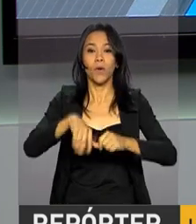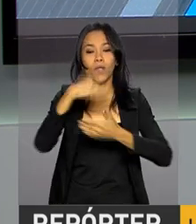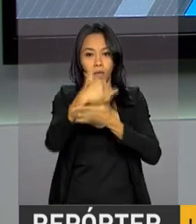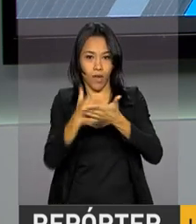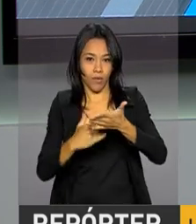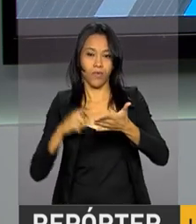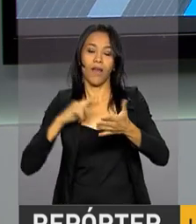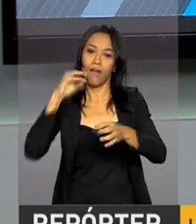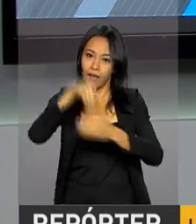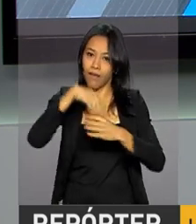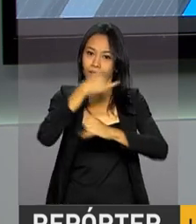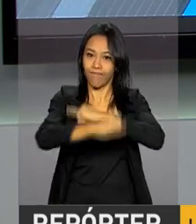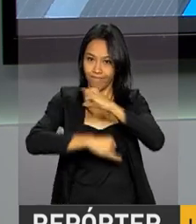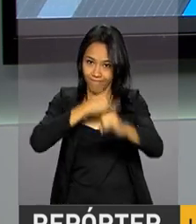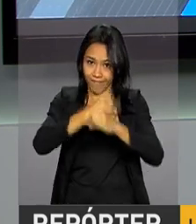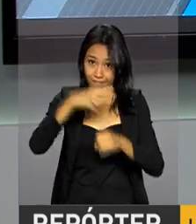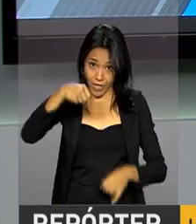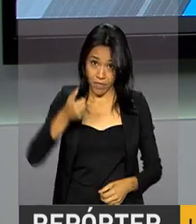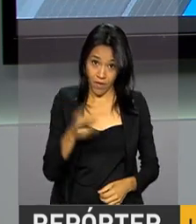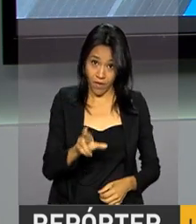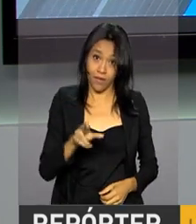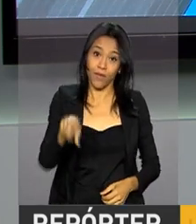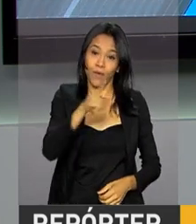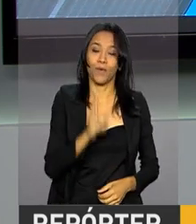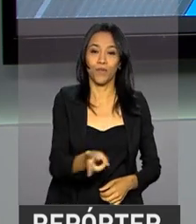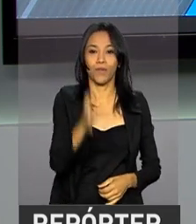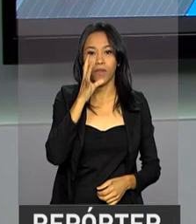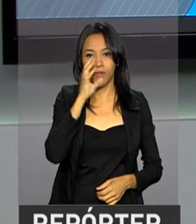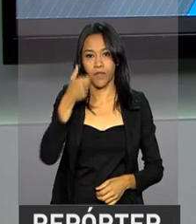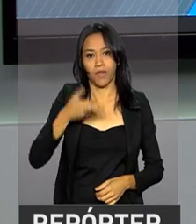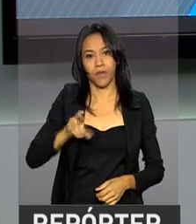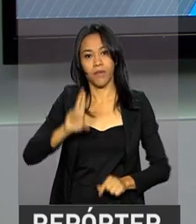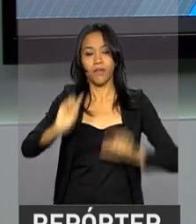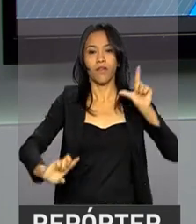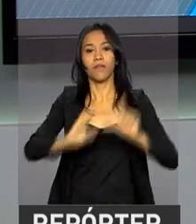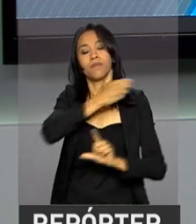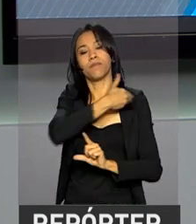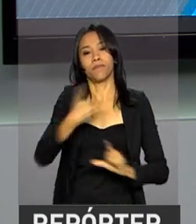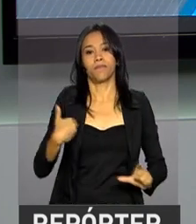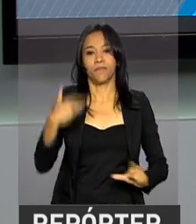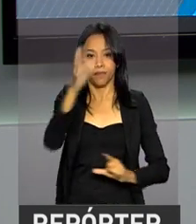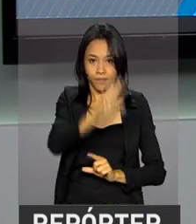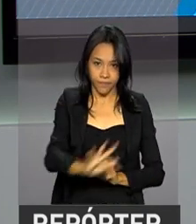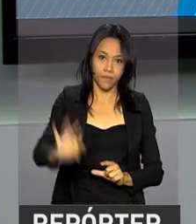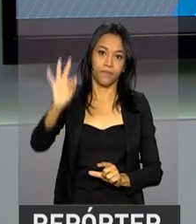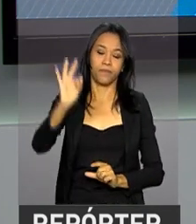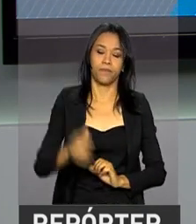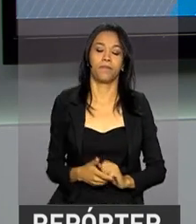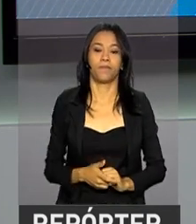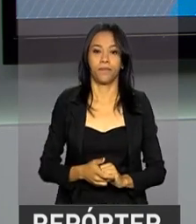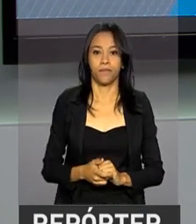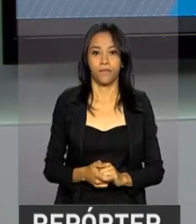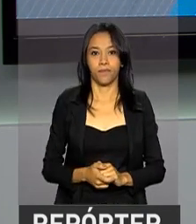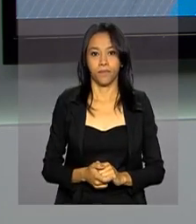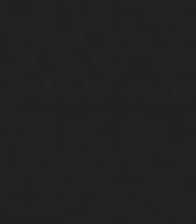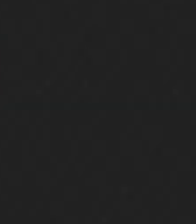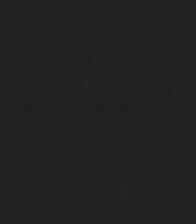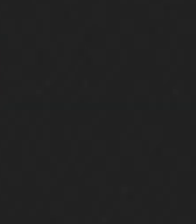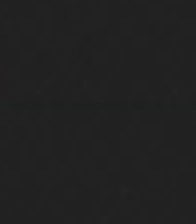programação também está na página da NBR na internet. Continue com a gente na NBR, a TV do Governo Federal.